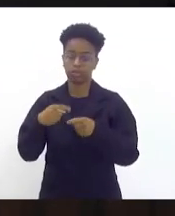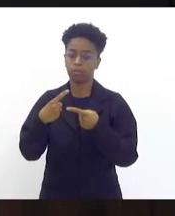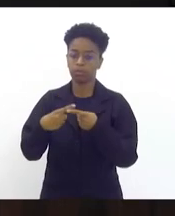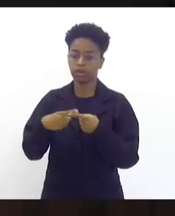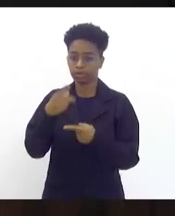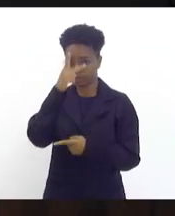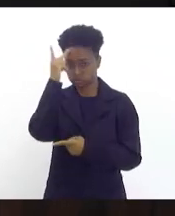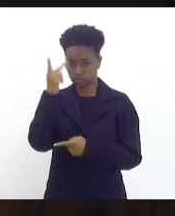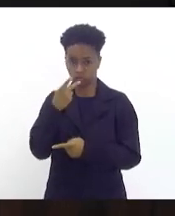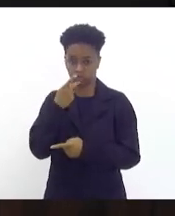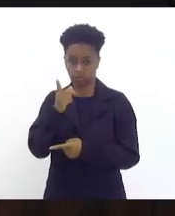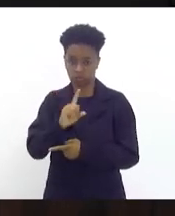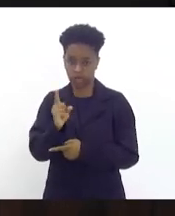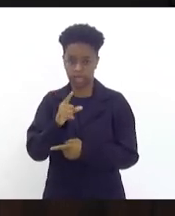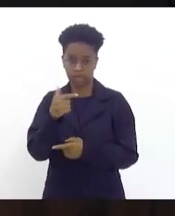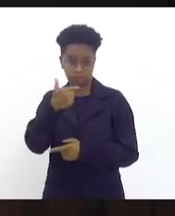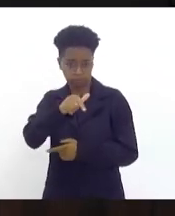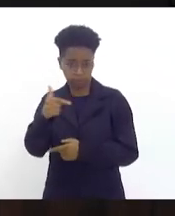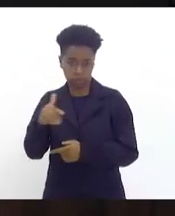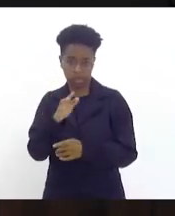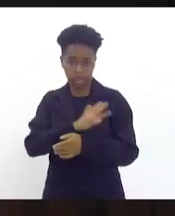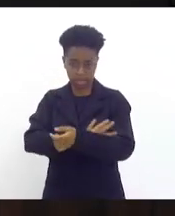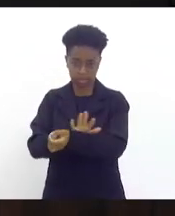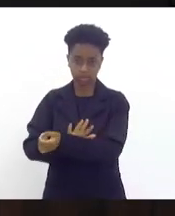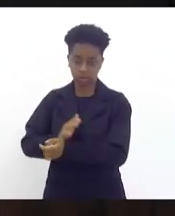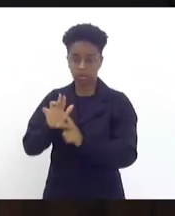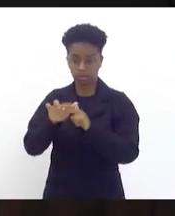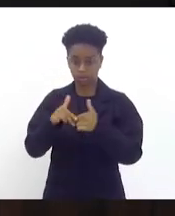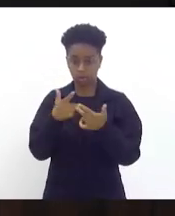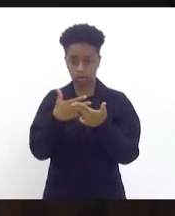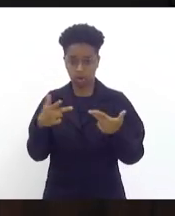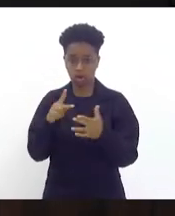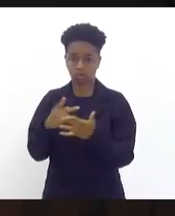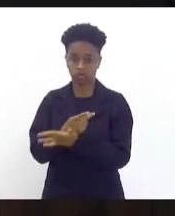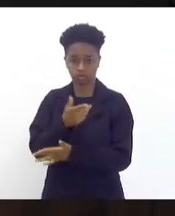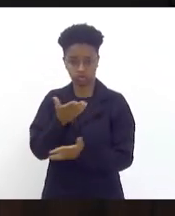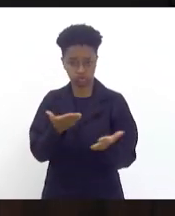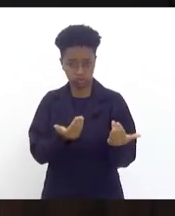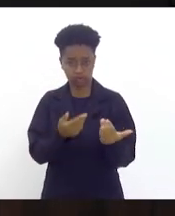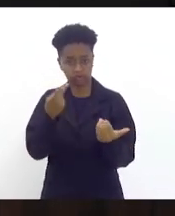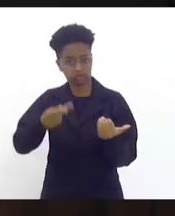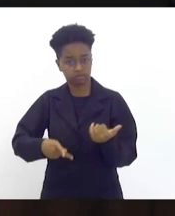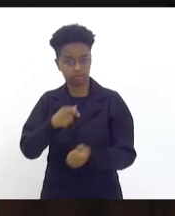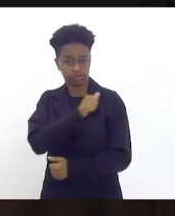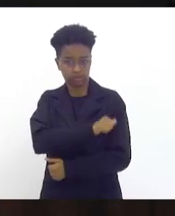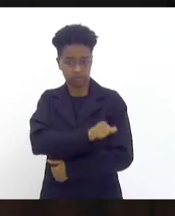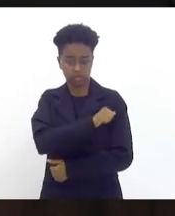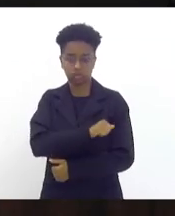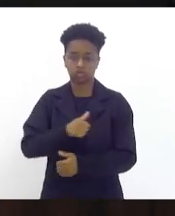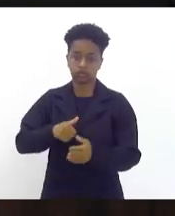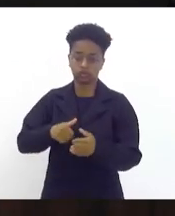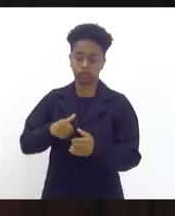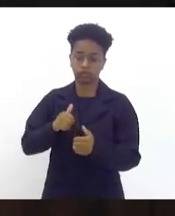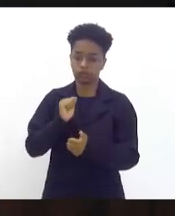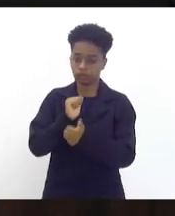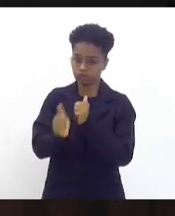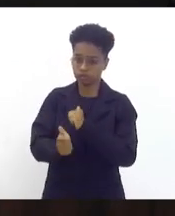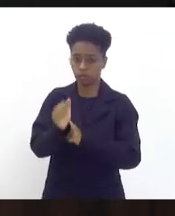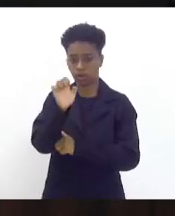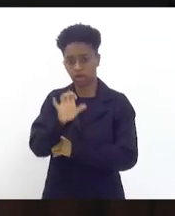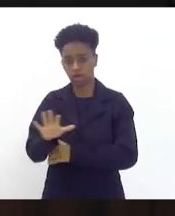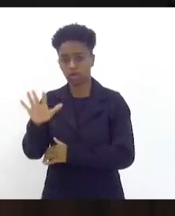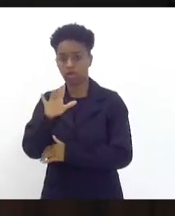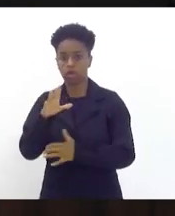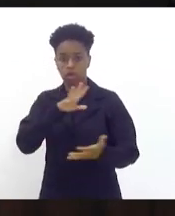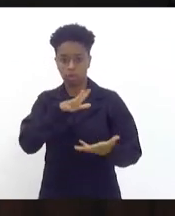nunca negou racismo devido ao fato que aconteceu com o jovem do Rio de Janeiro jogando na Europa e foi clamor Mundial